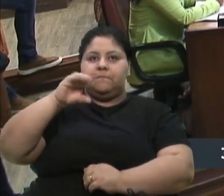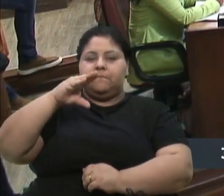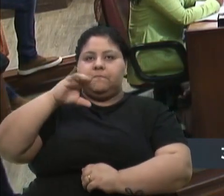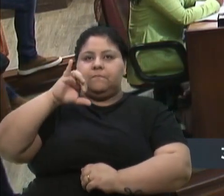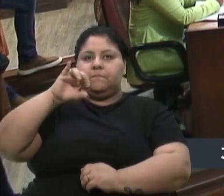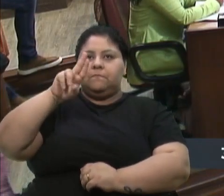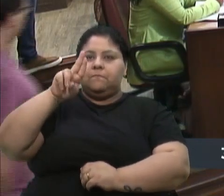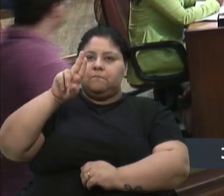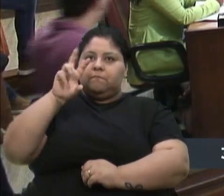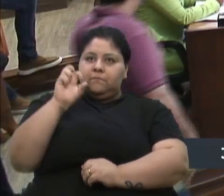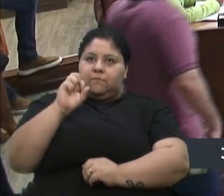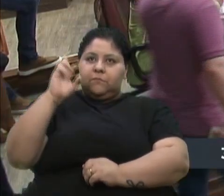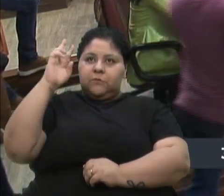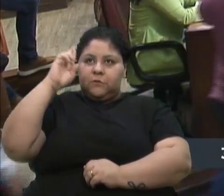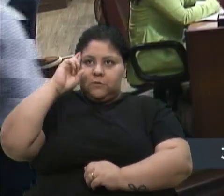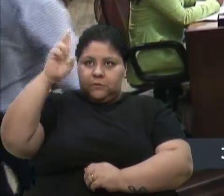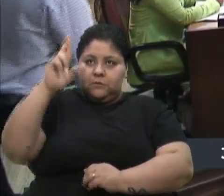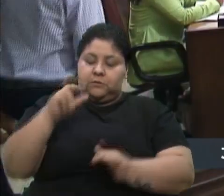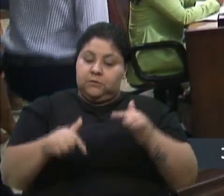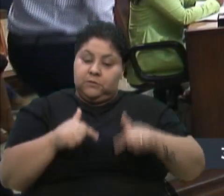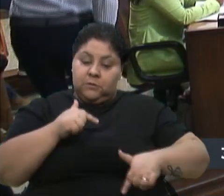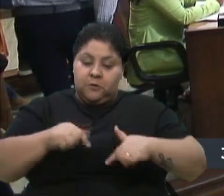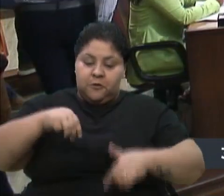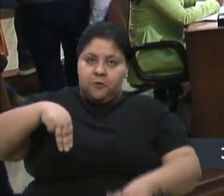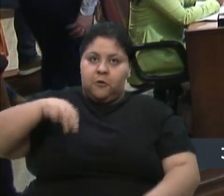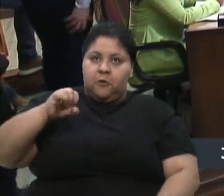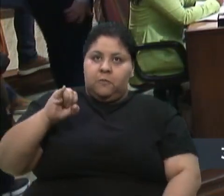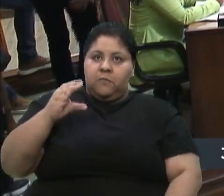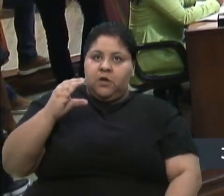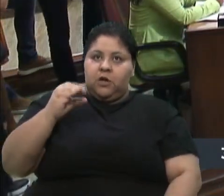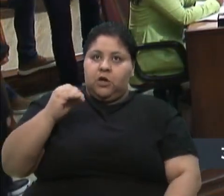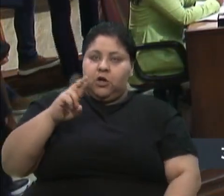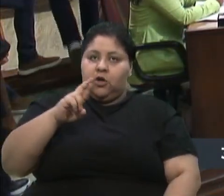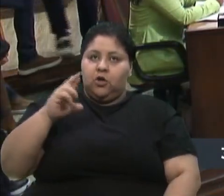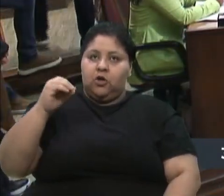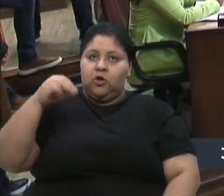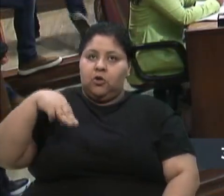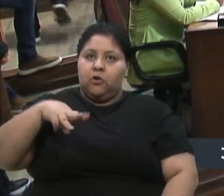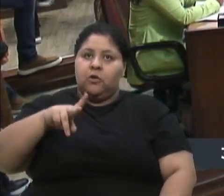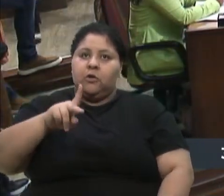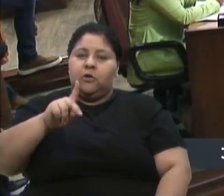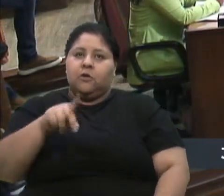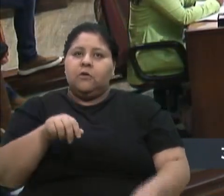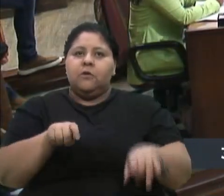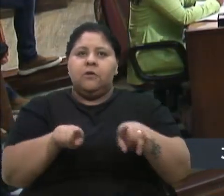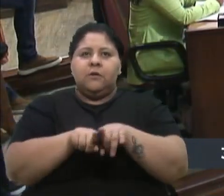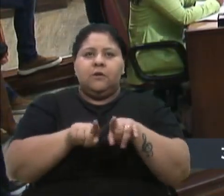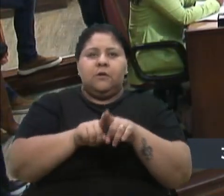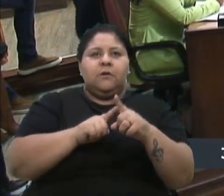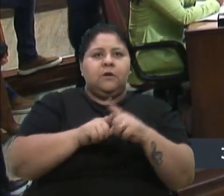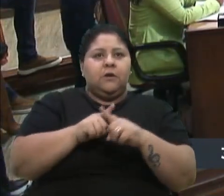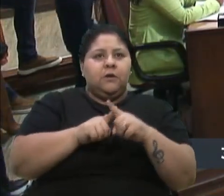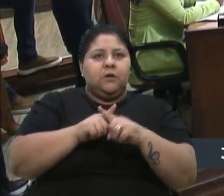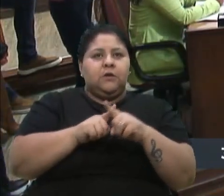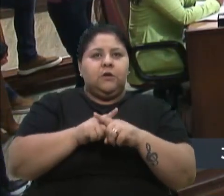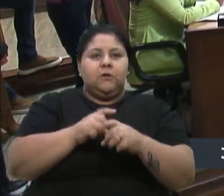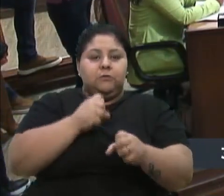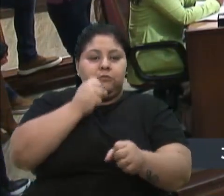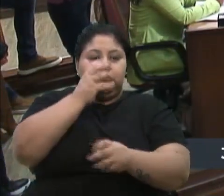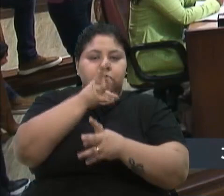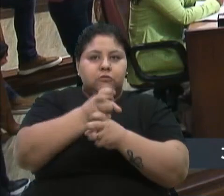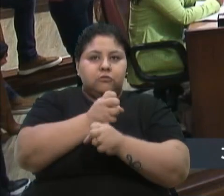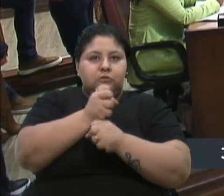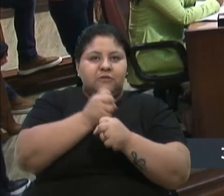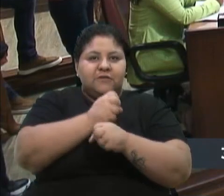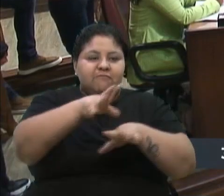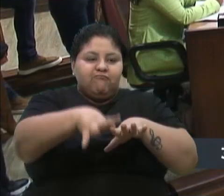o diretor de serviços da Microempa e sócio proprietário da Conacer Contabilidade e Assessoria, pela sua